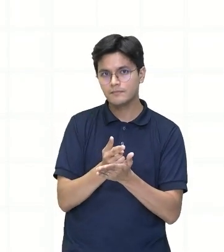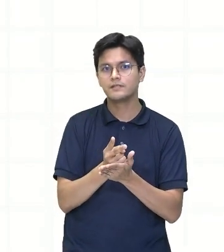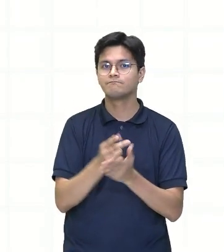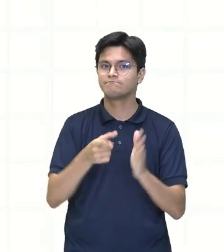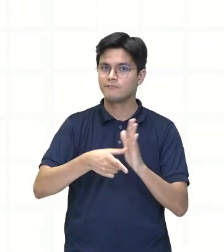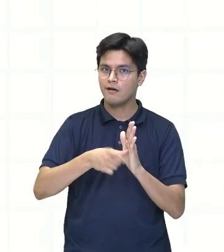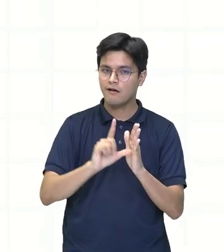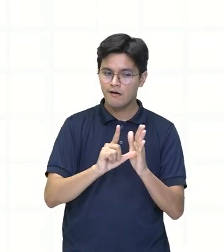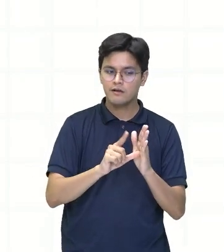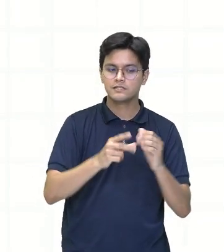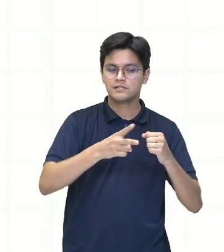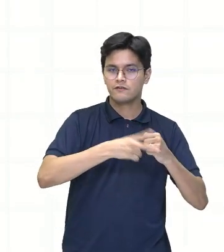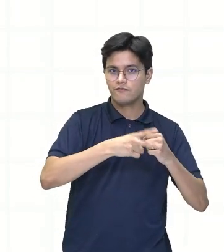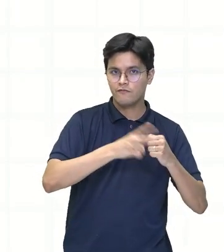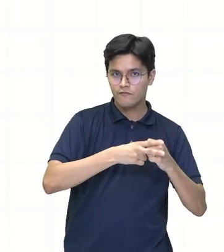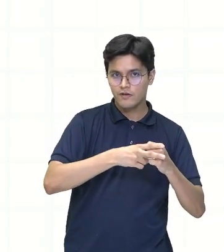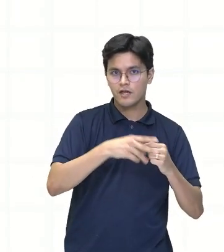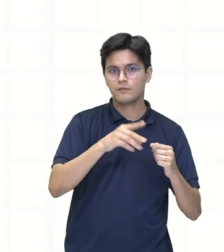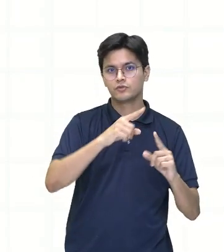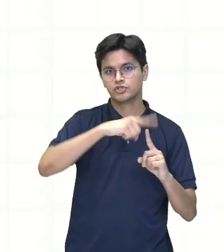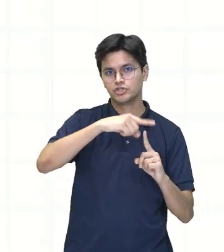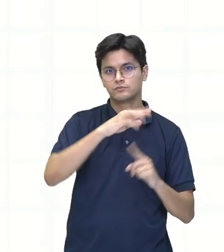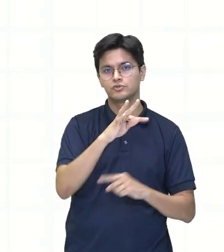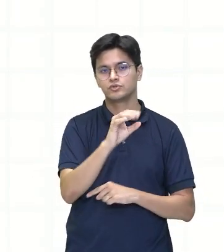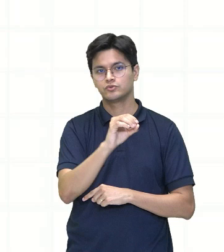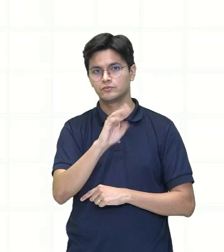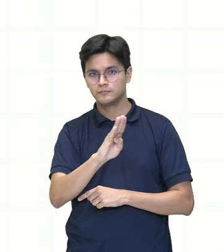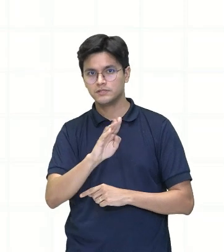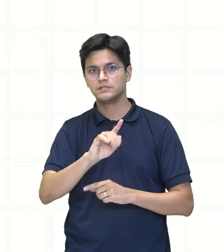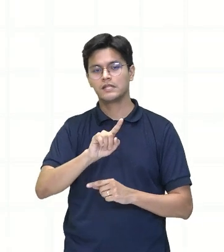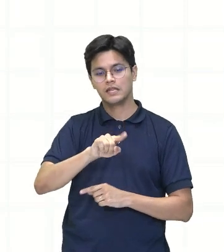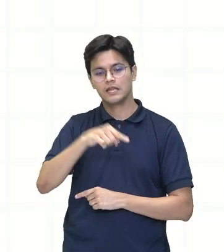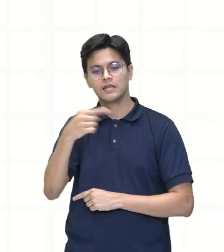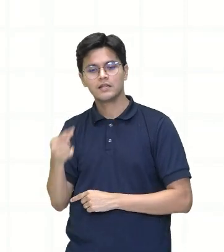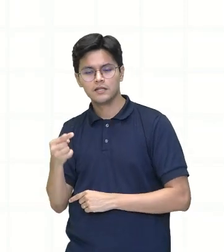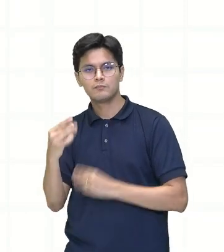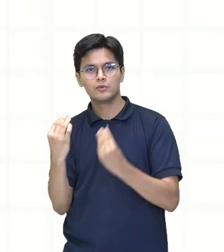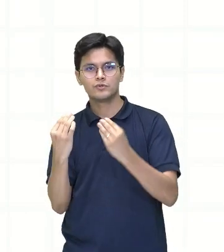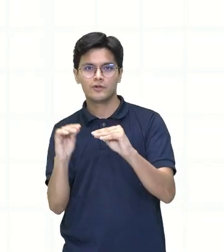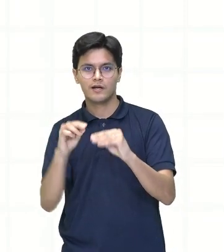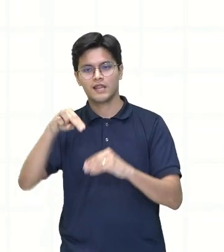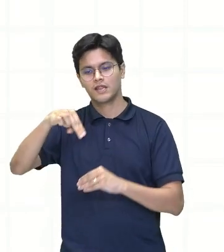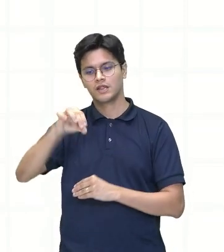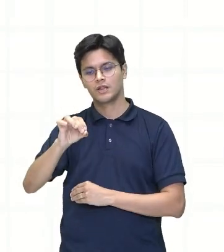ok? Vamos ver mais uma outra frase para a gente exercitar?